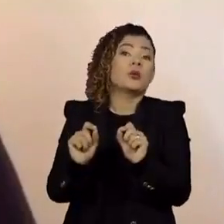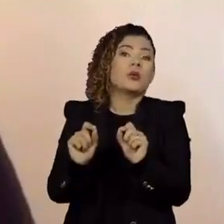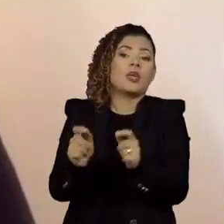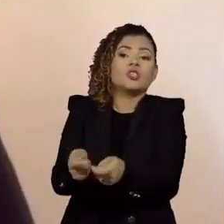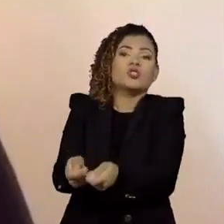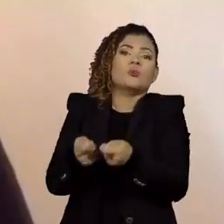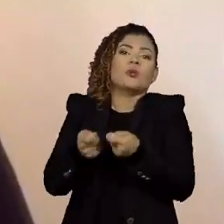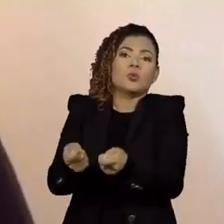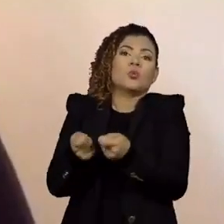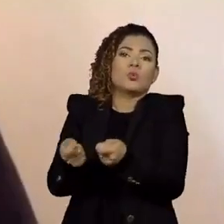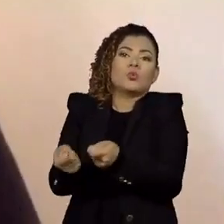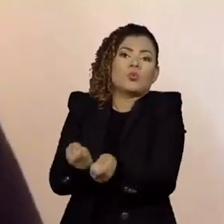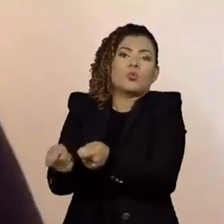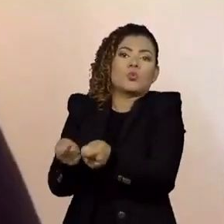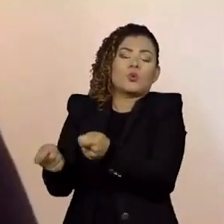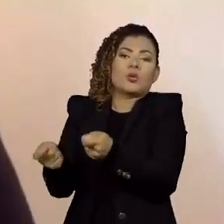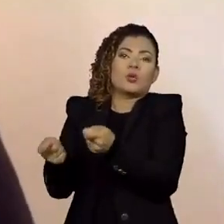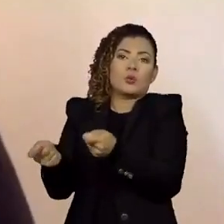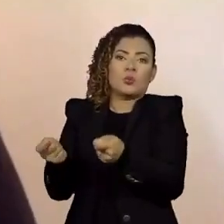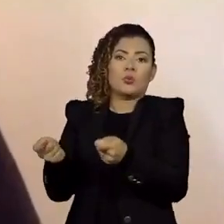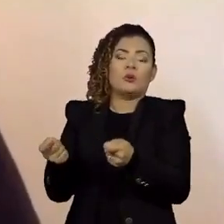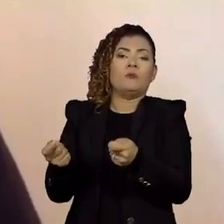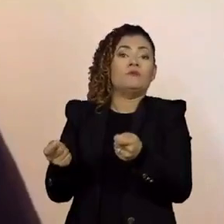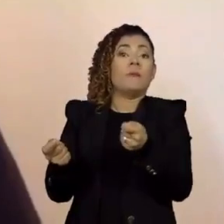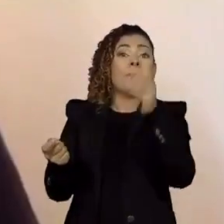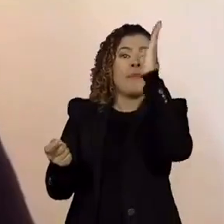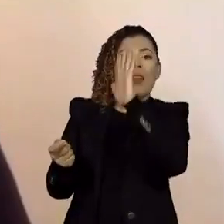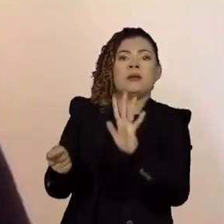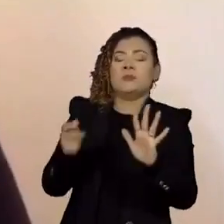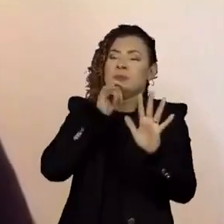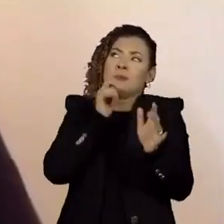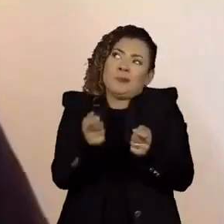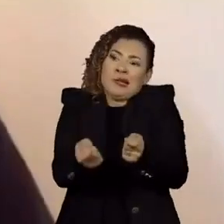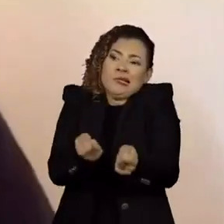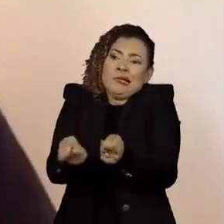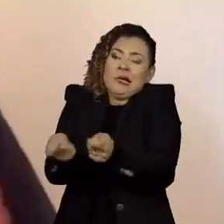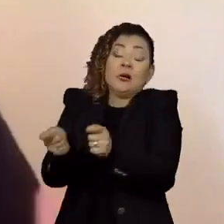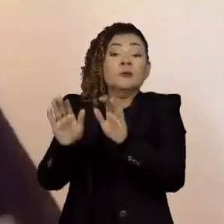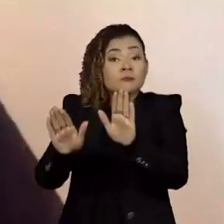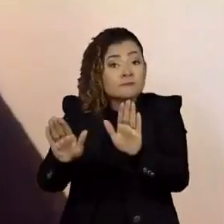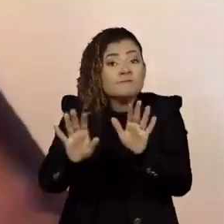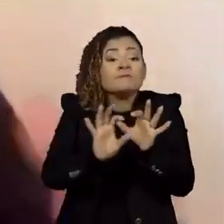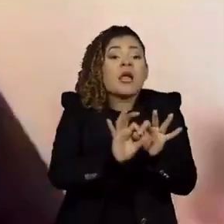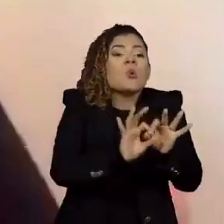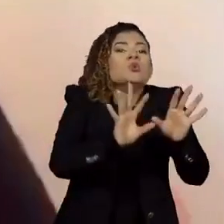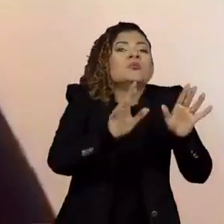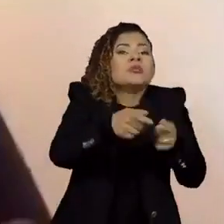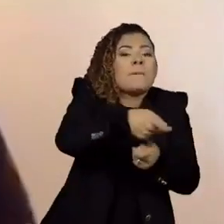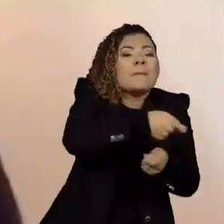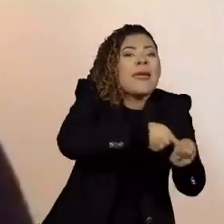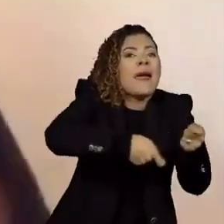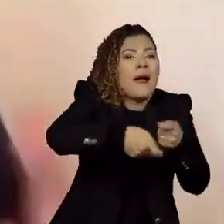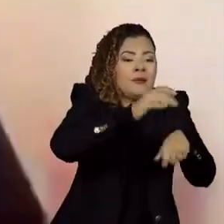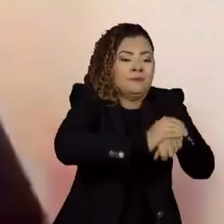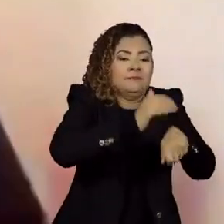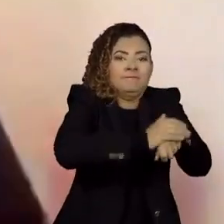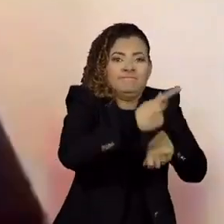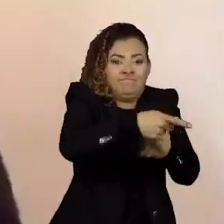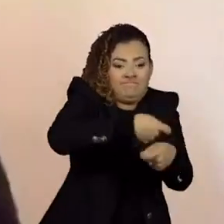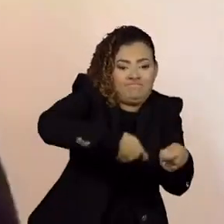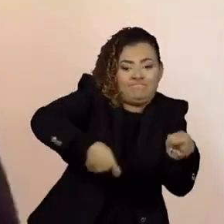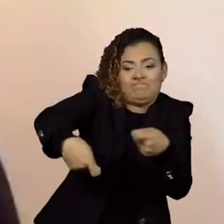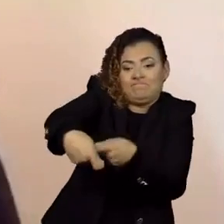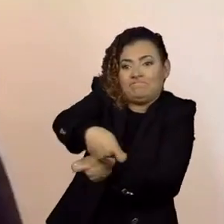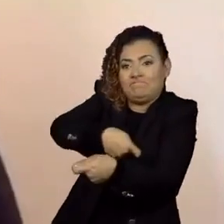máximo a intervenção do Estado e o Estado, e permitindo que o mercado,